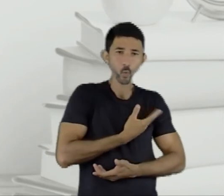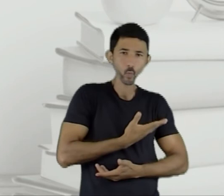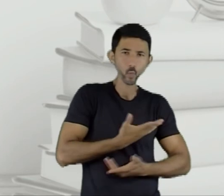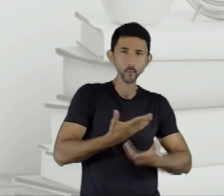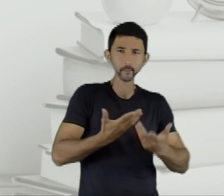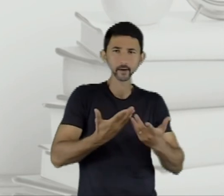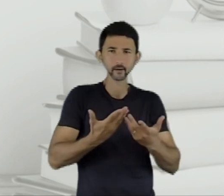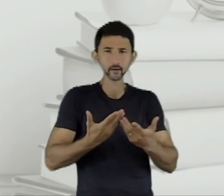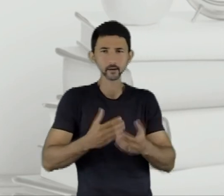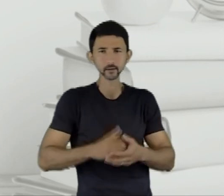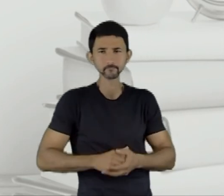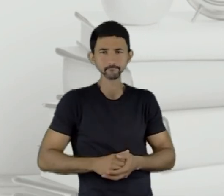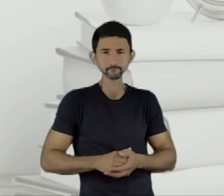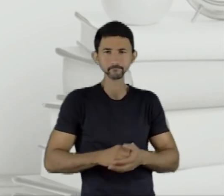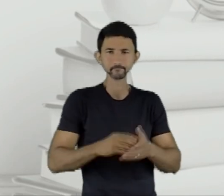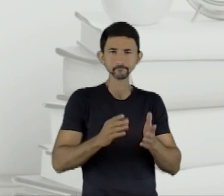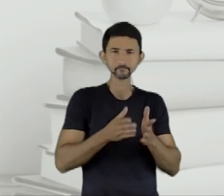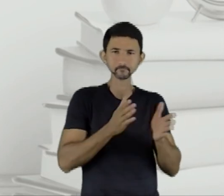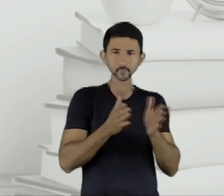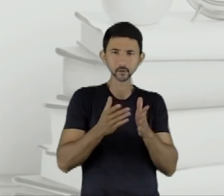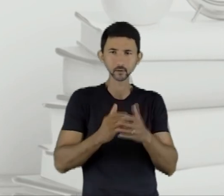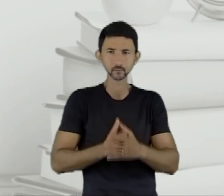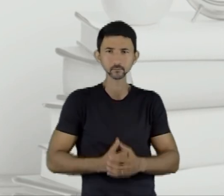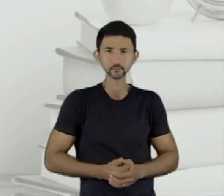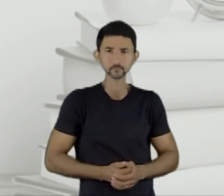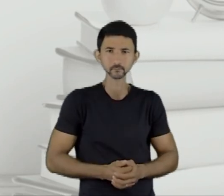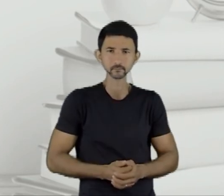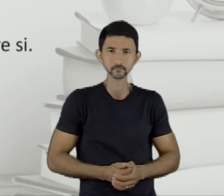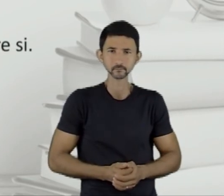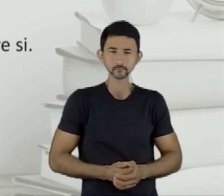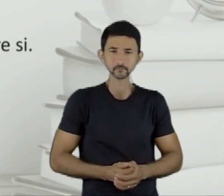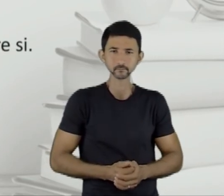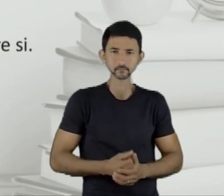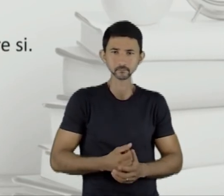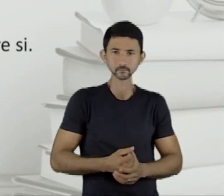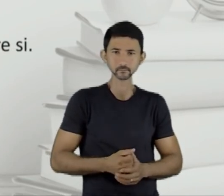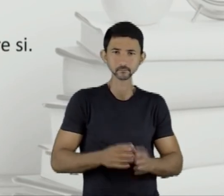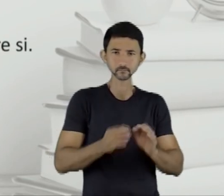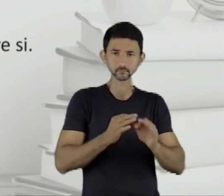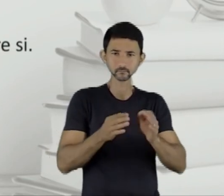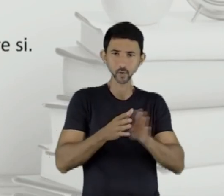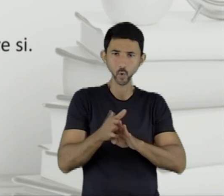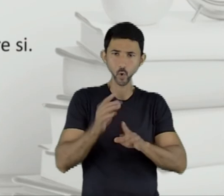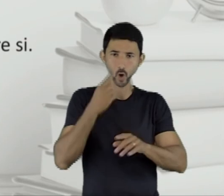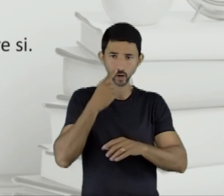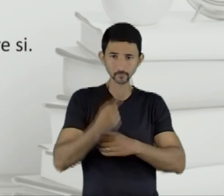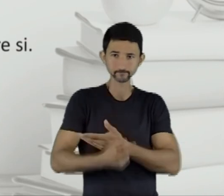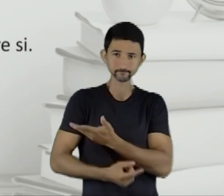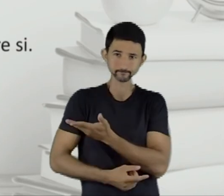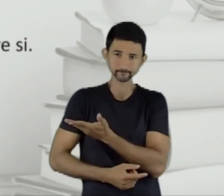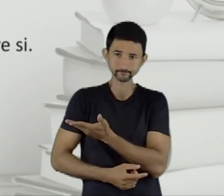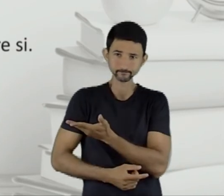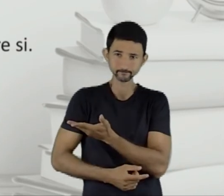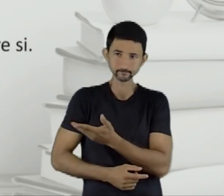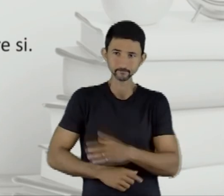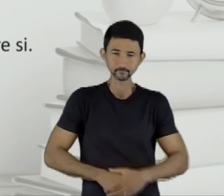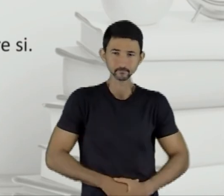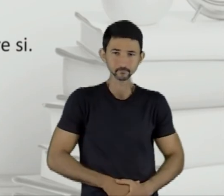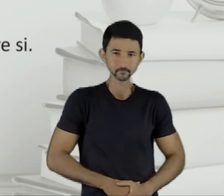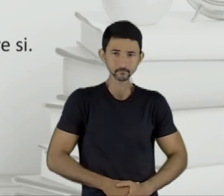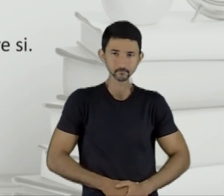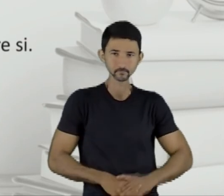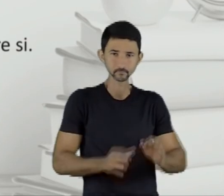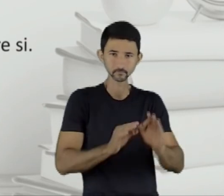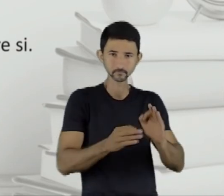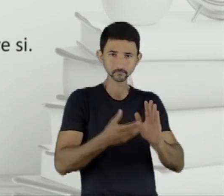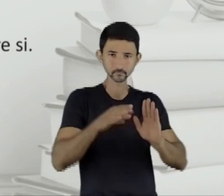que ocupam, que eu só fiz subir, certo? As instruções, então eu tirei aqui